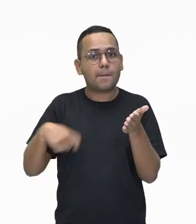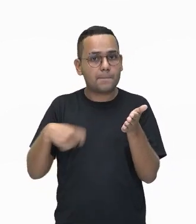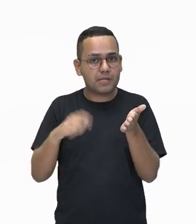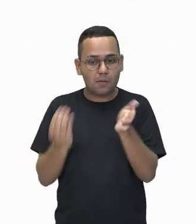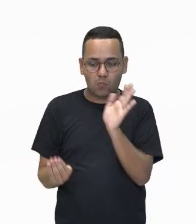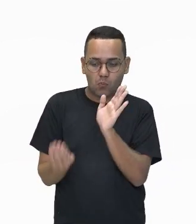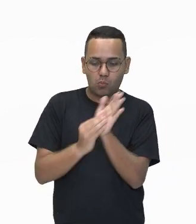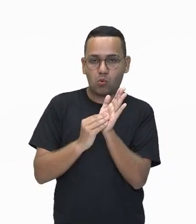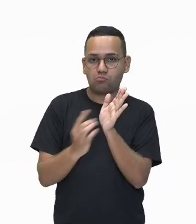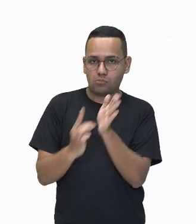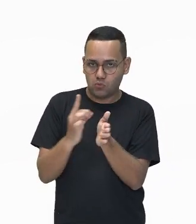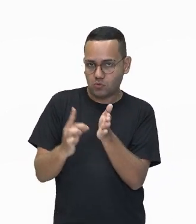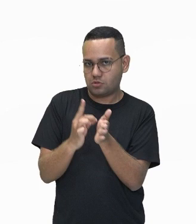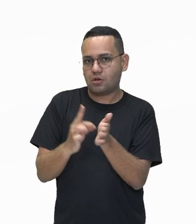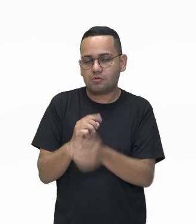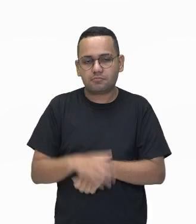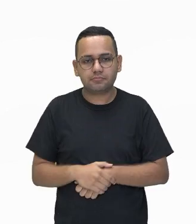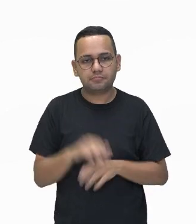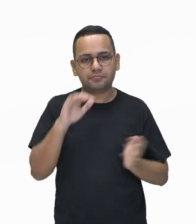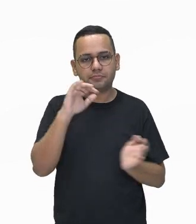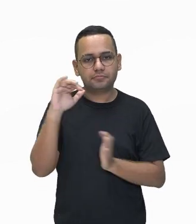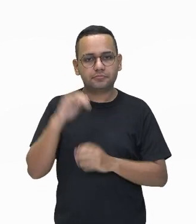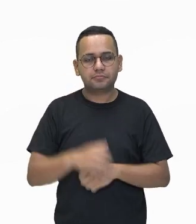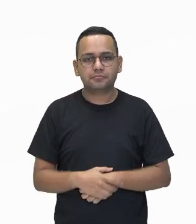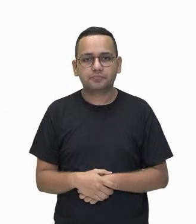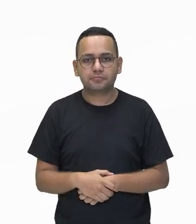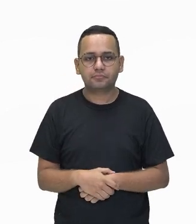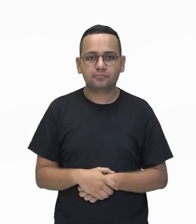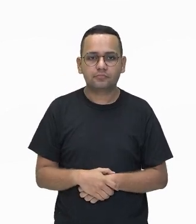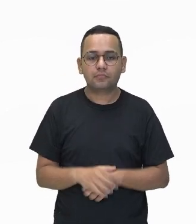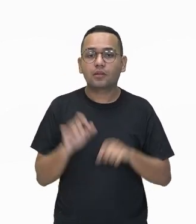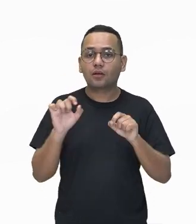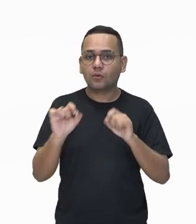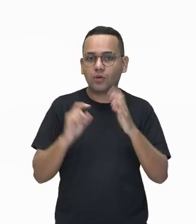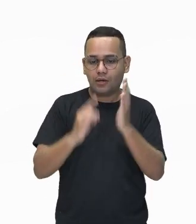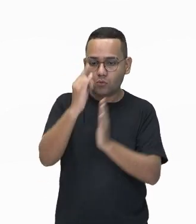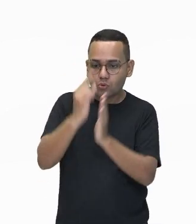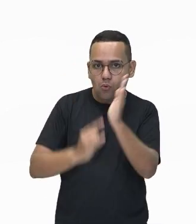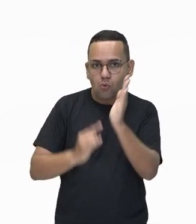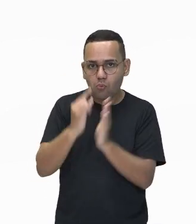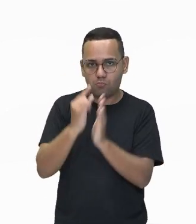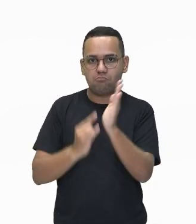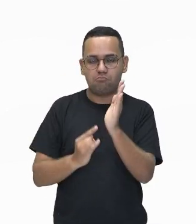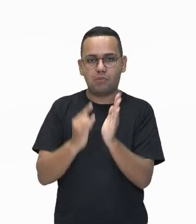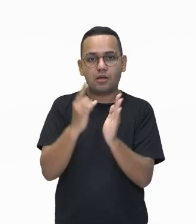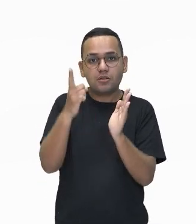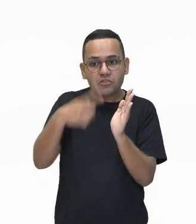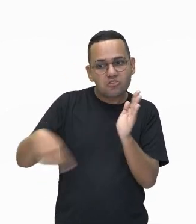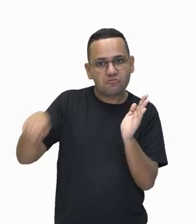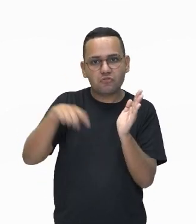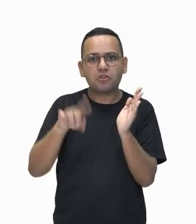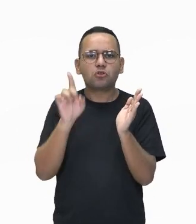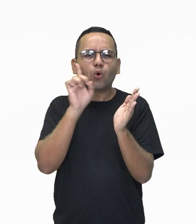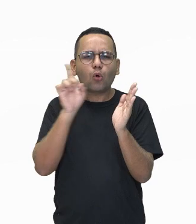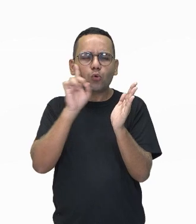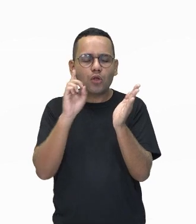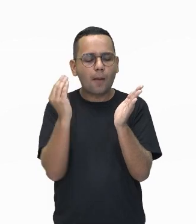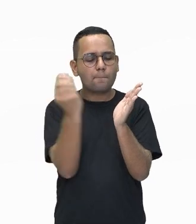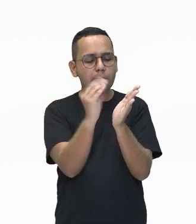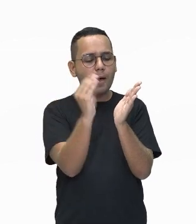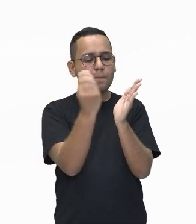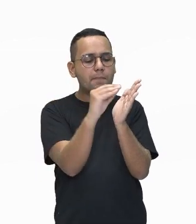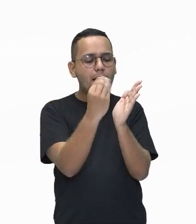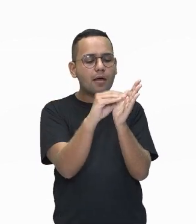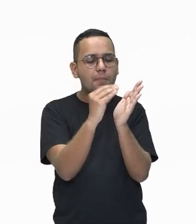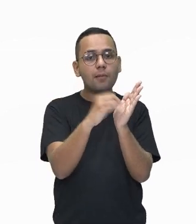de vocês, que é, então, né, um documento que vocês todos os dias fazem, então, a prática